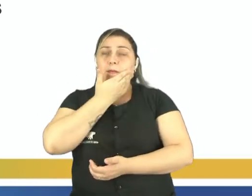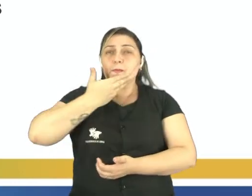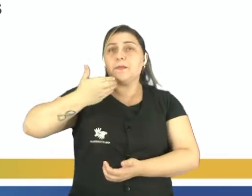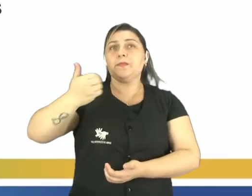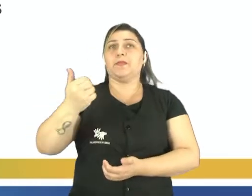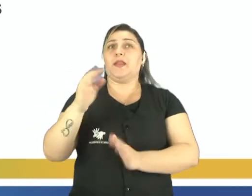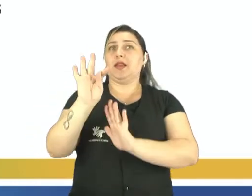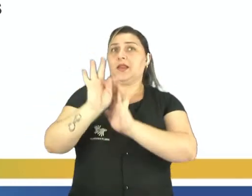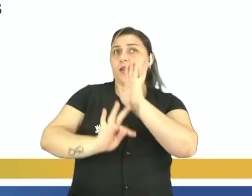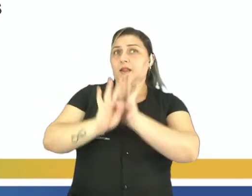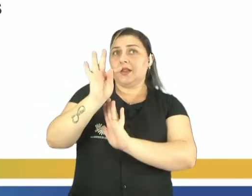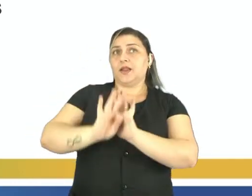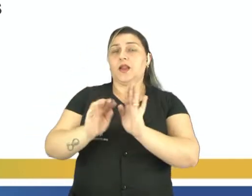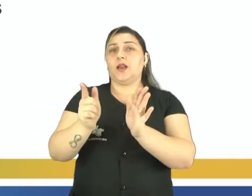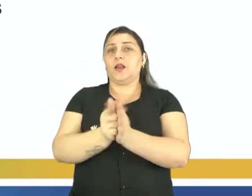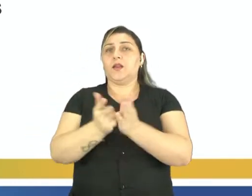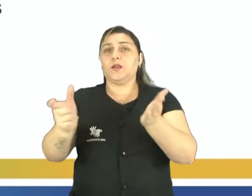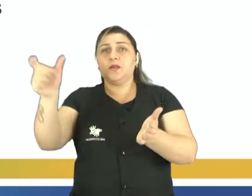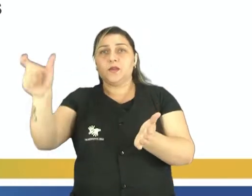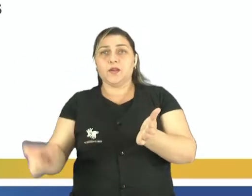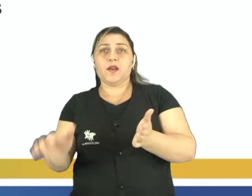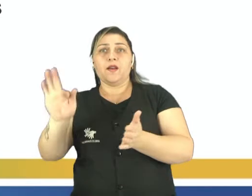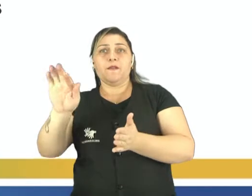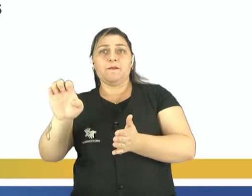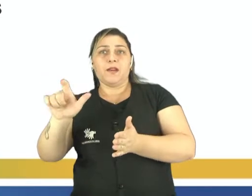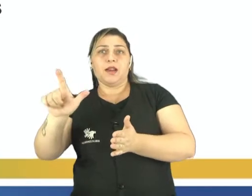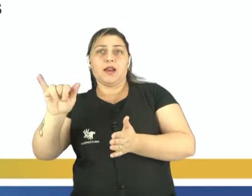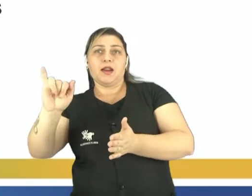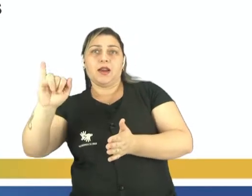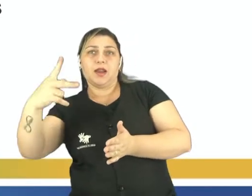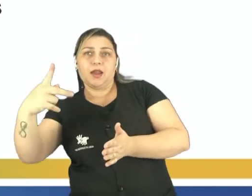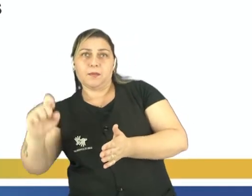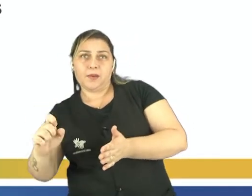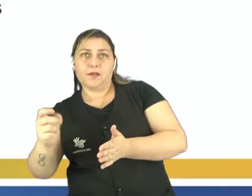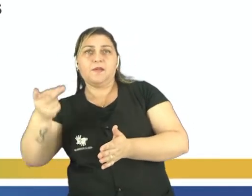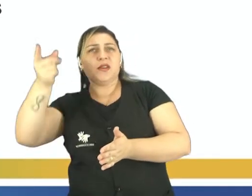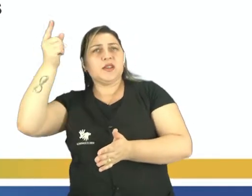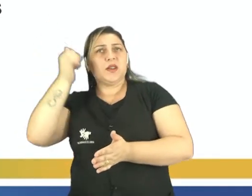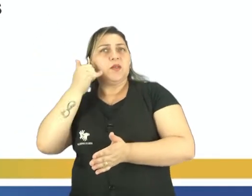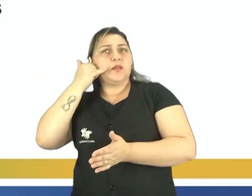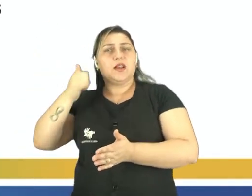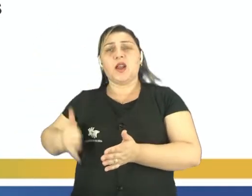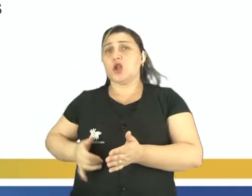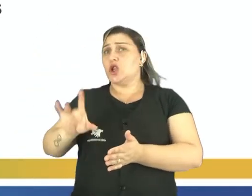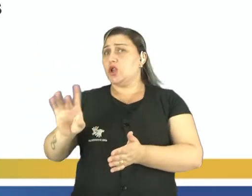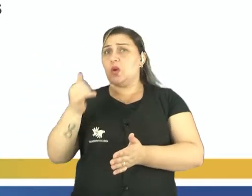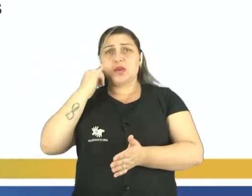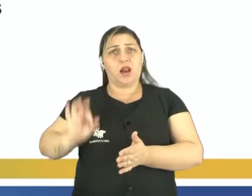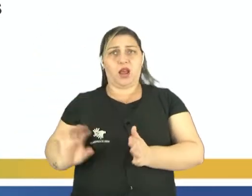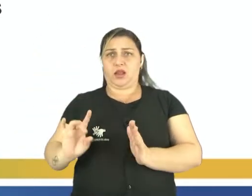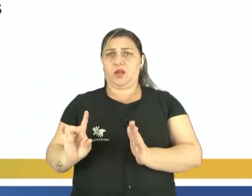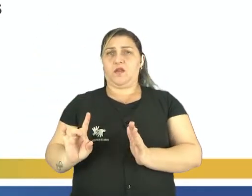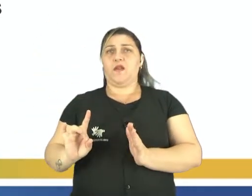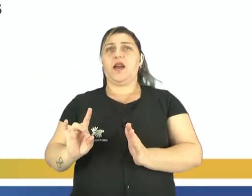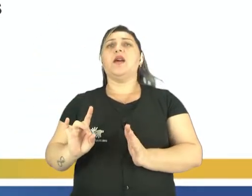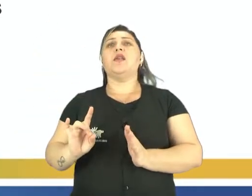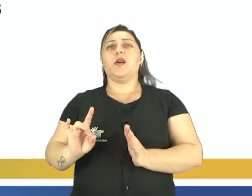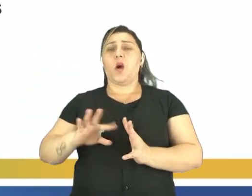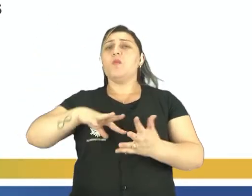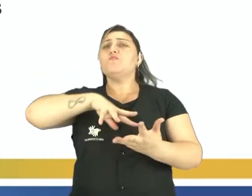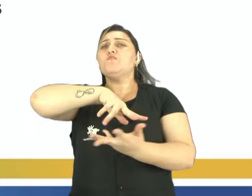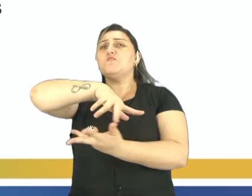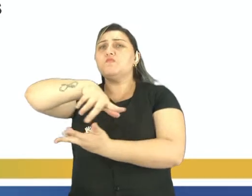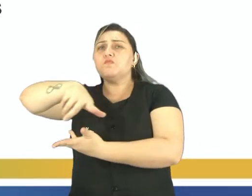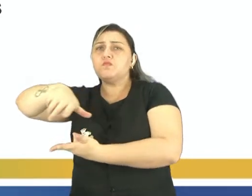Esse texto é do jornalista Felipe Issense. Faz tempo que o celular não é só celular. O celular virou um mundo